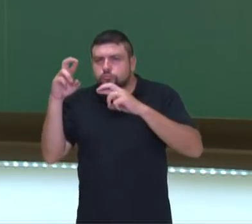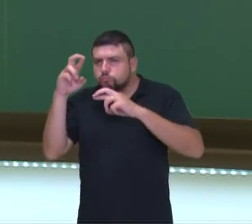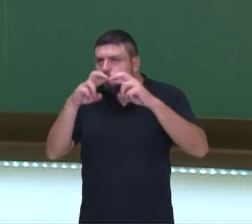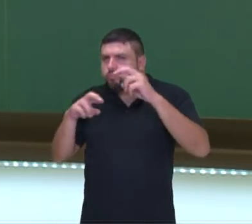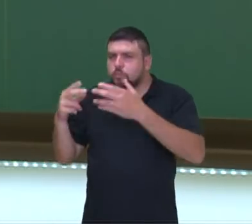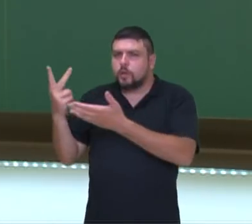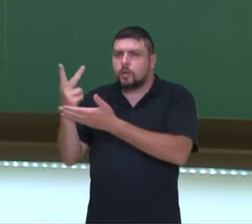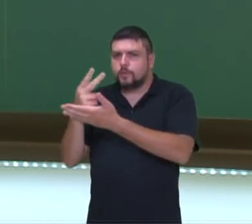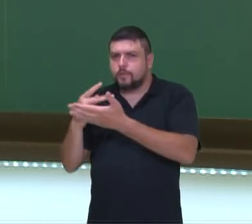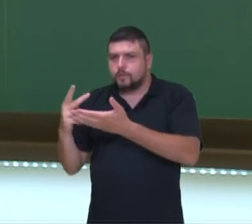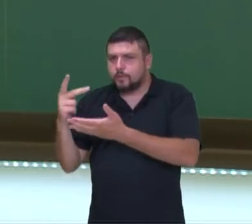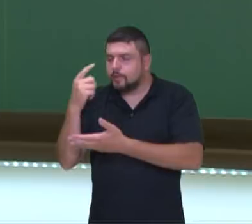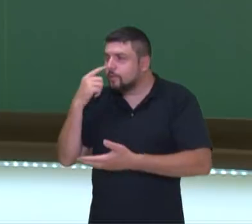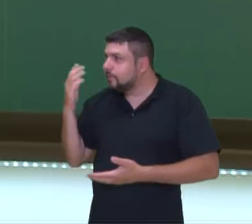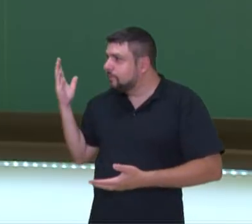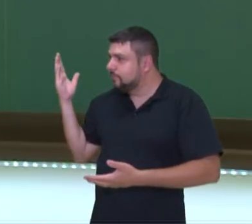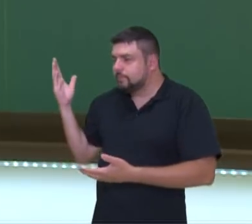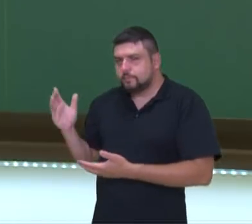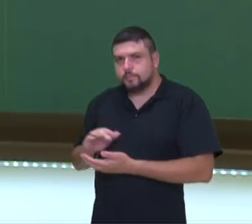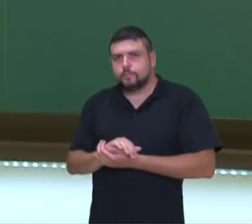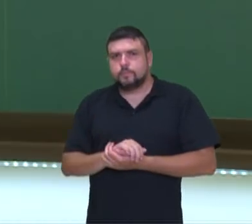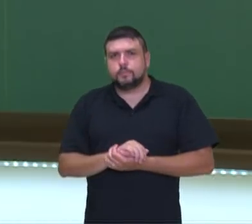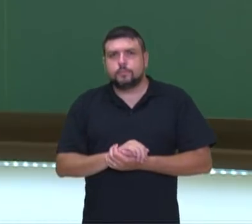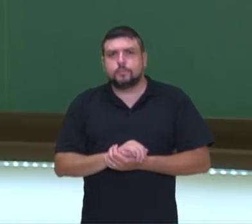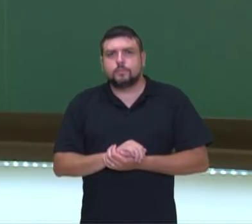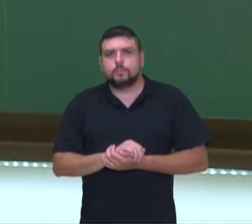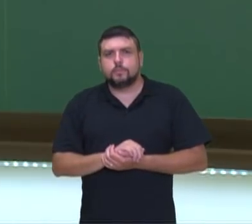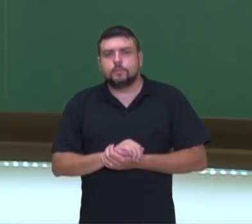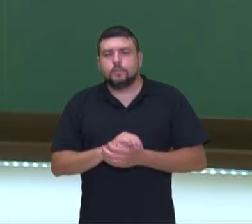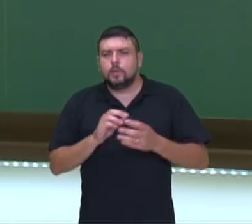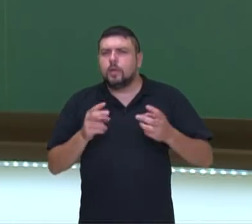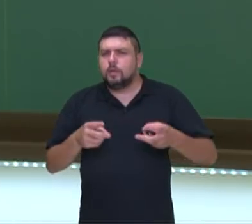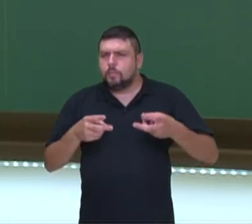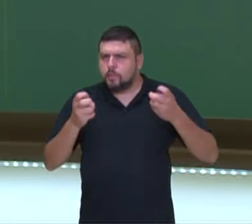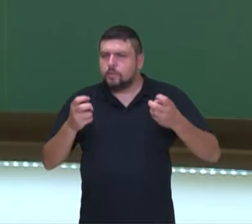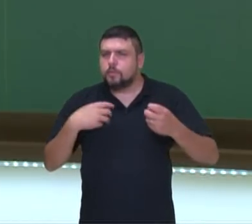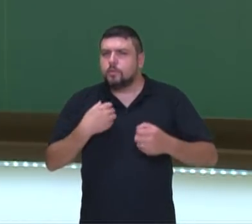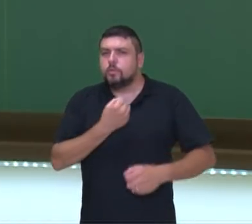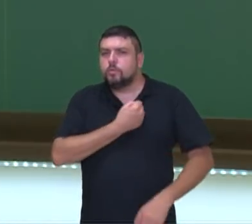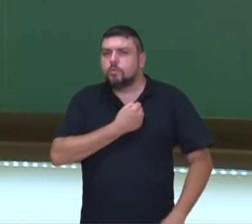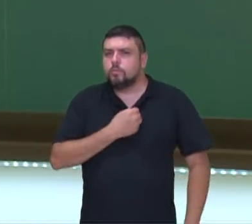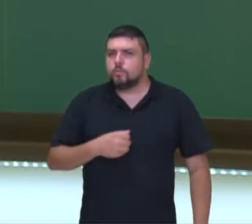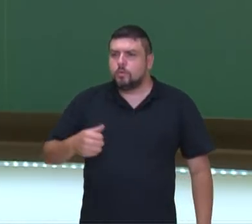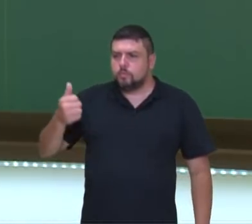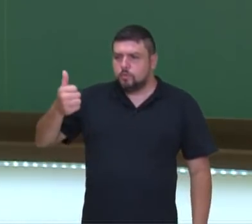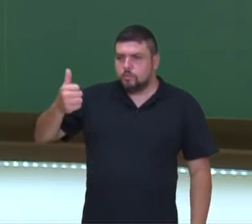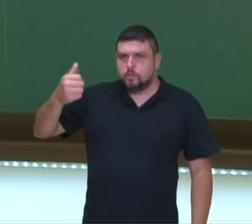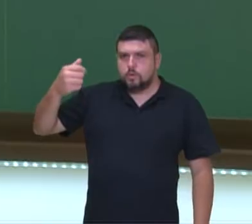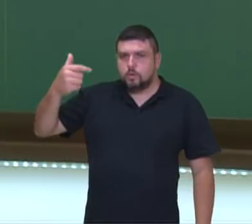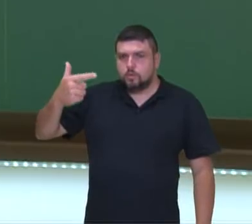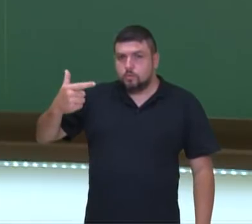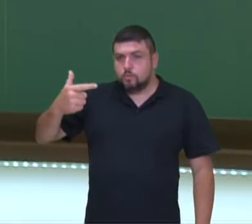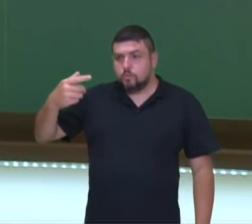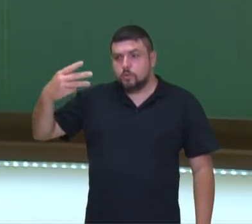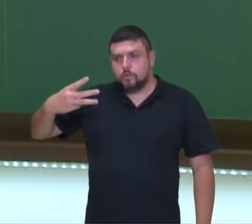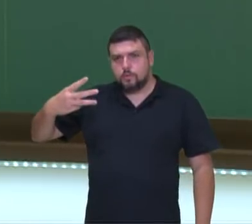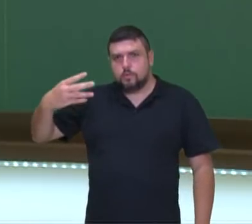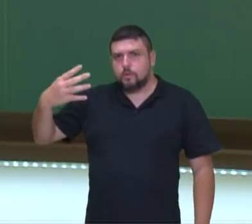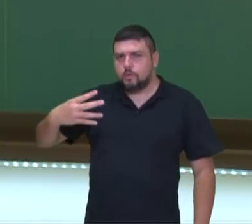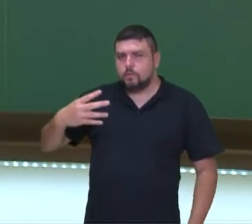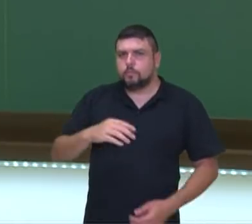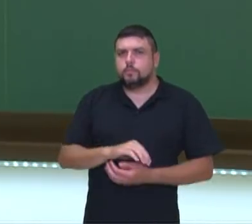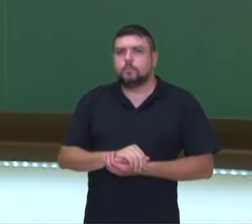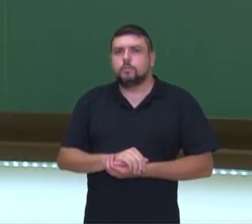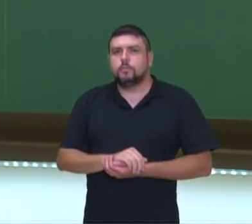o desenho, você não consegue fazer essa atividade. Perceba que tem uma numeração de 1 a 4, da parte mais externa 1